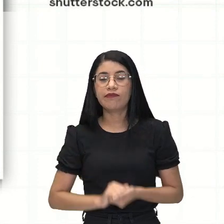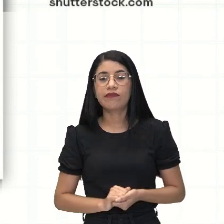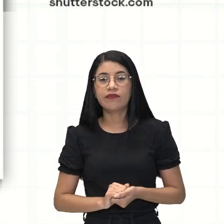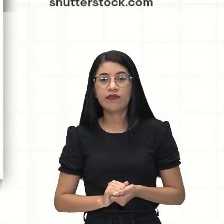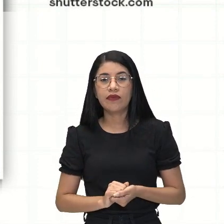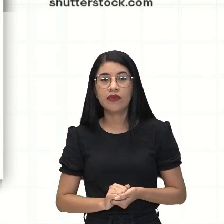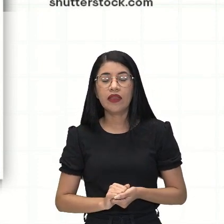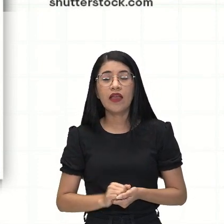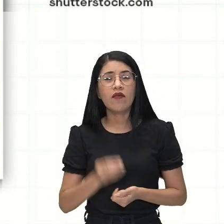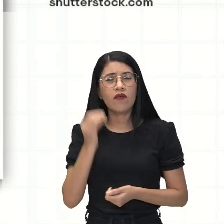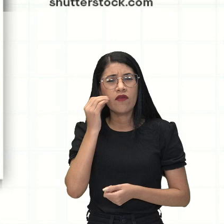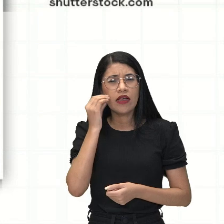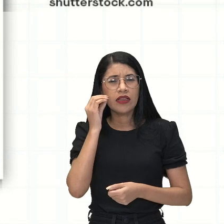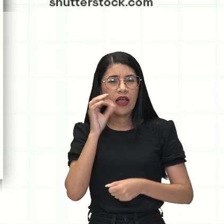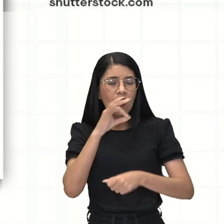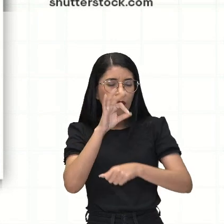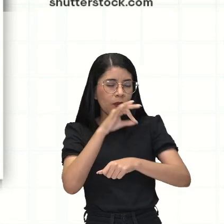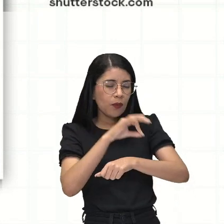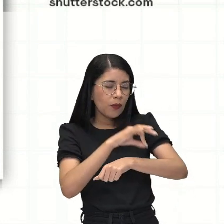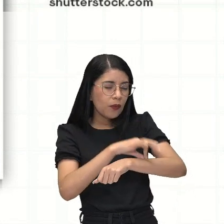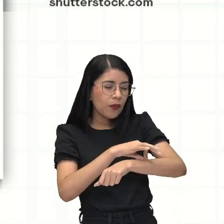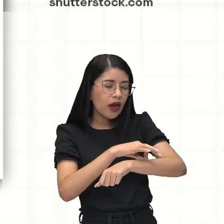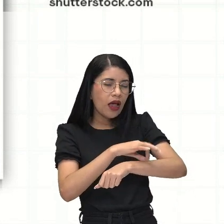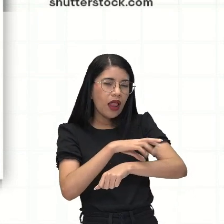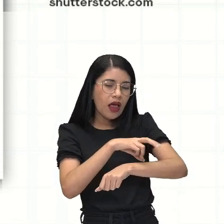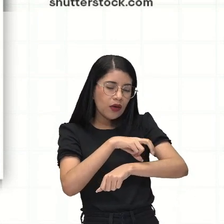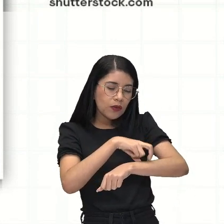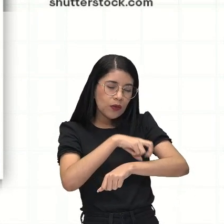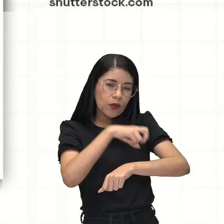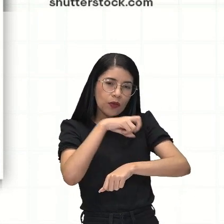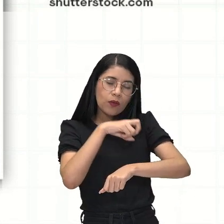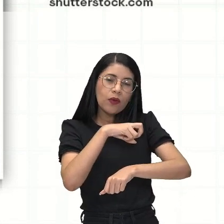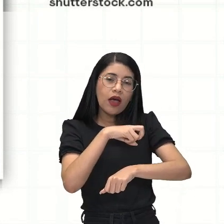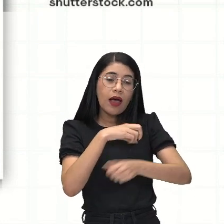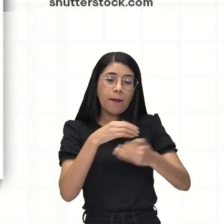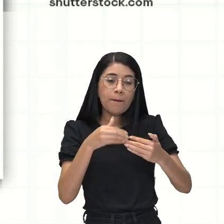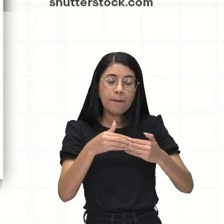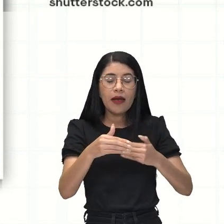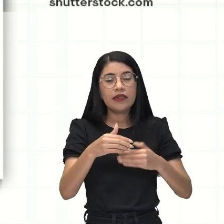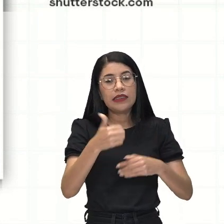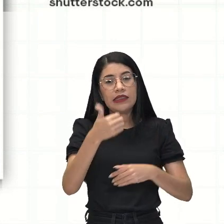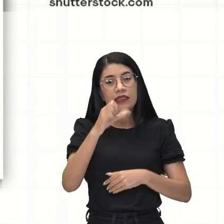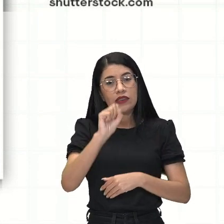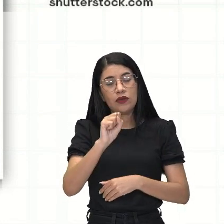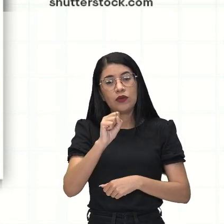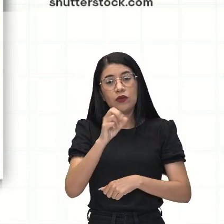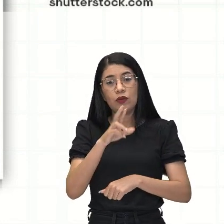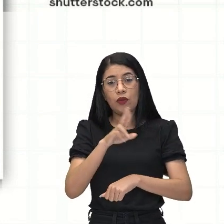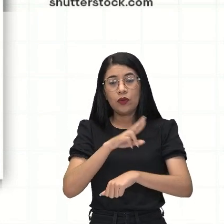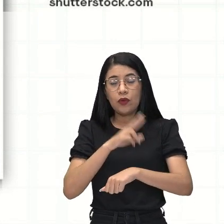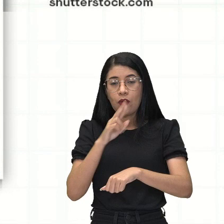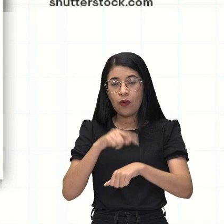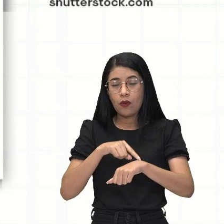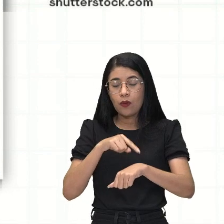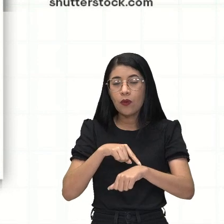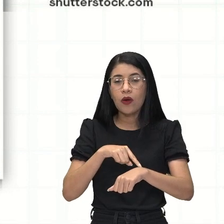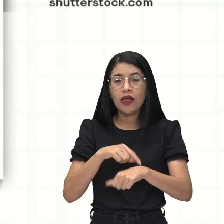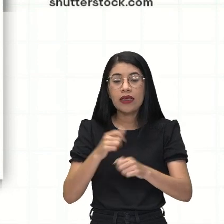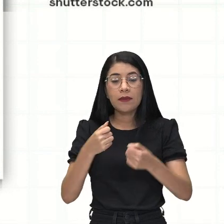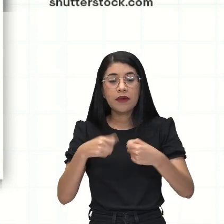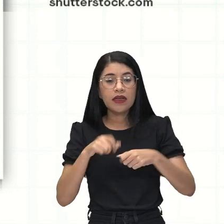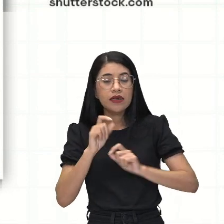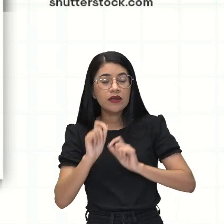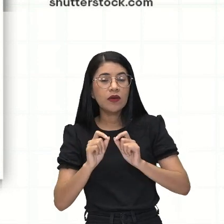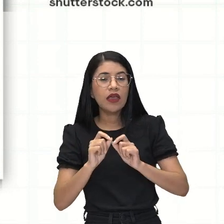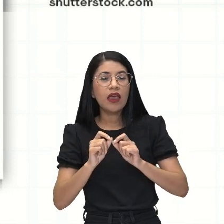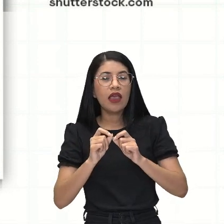querer sugar o sangue, né? Ele vai vir a partir das 18 horas, né? Que é aquele horário que a gente já precisa